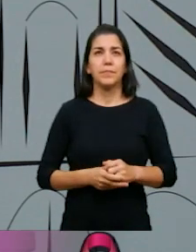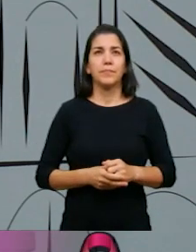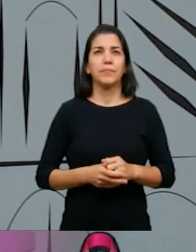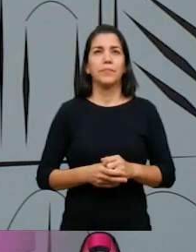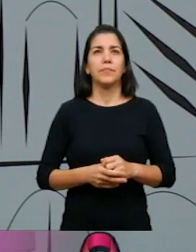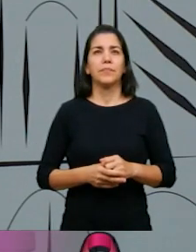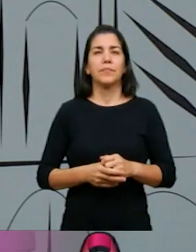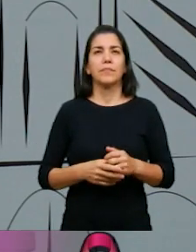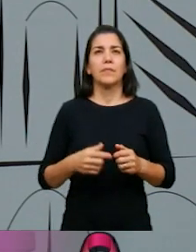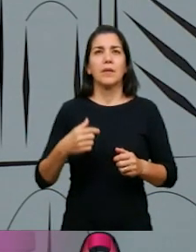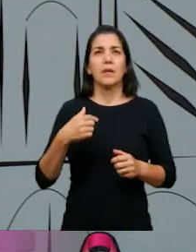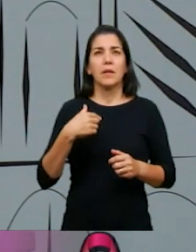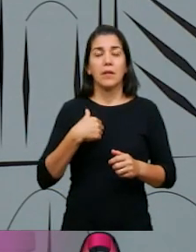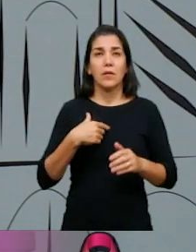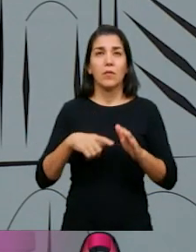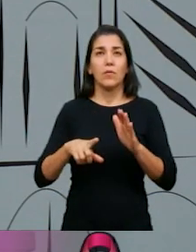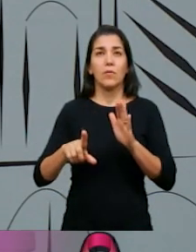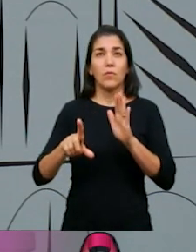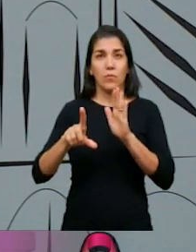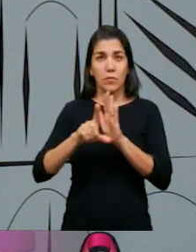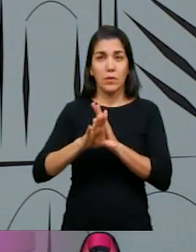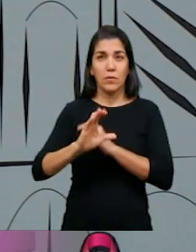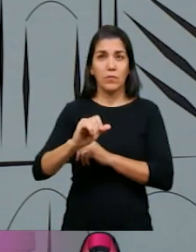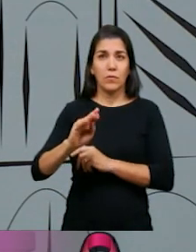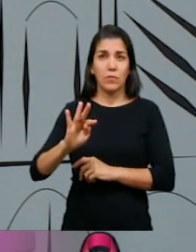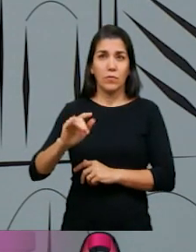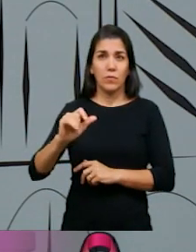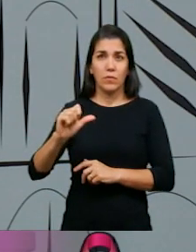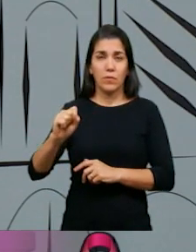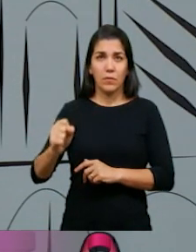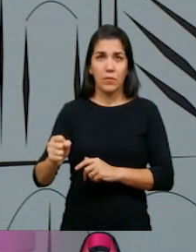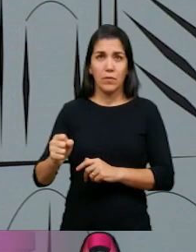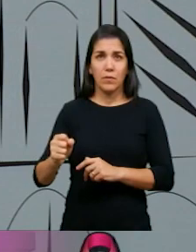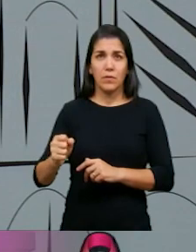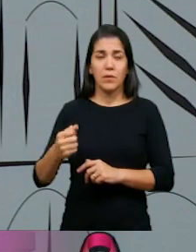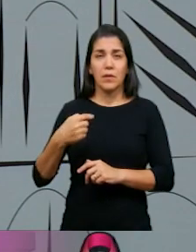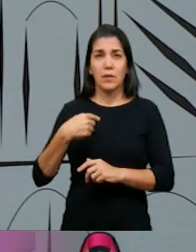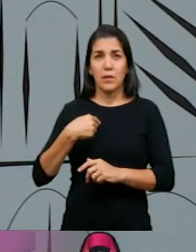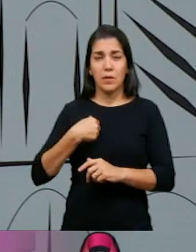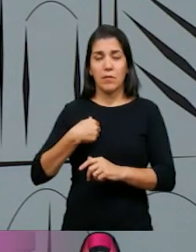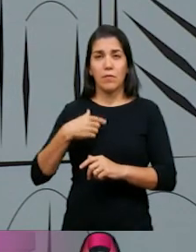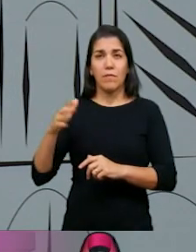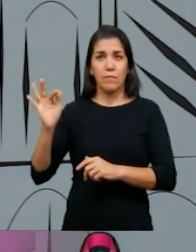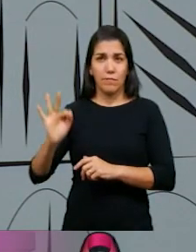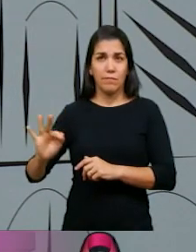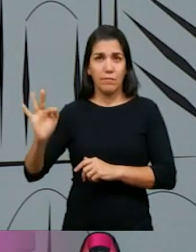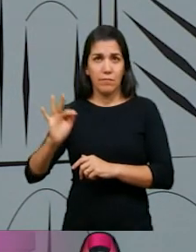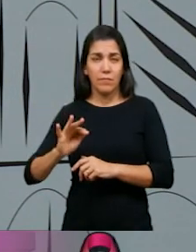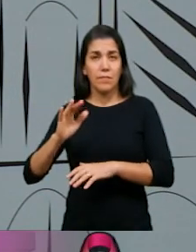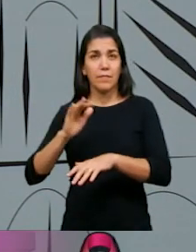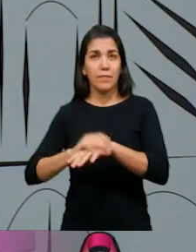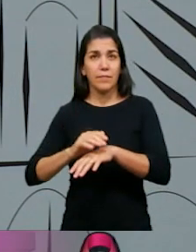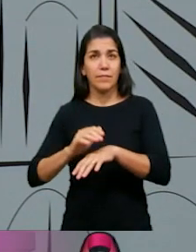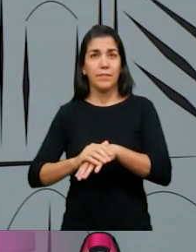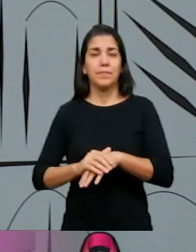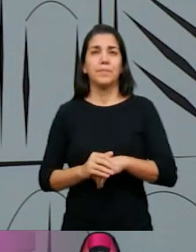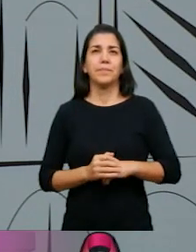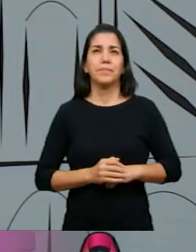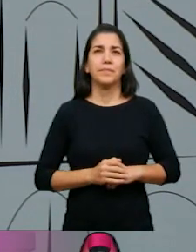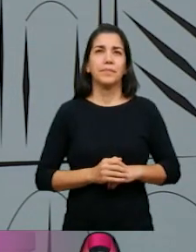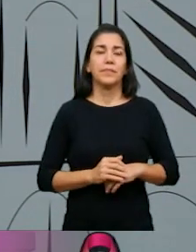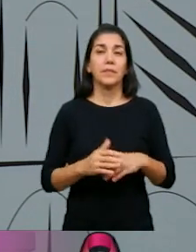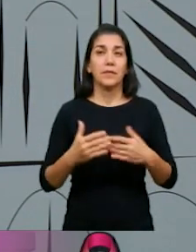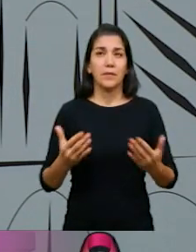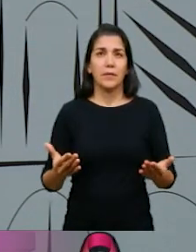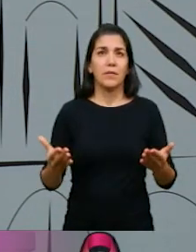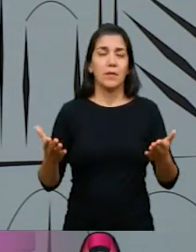que eu permanecesse na universidade, sabe a diferença que faz na vida das pessoas que a precisam. E agora, além de